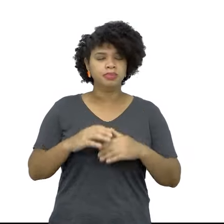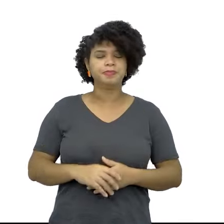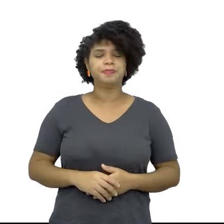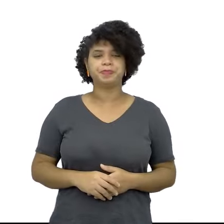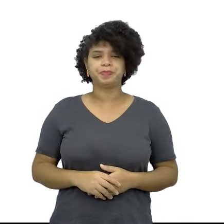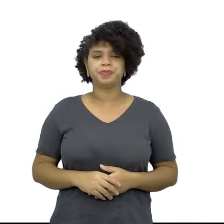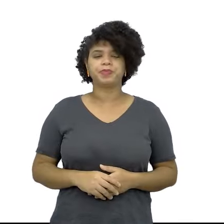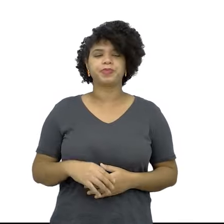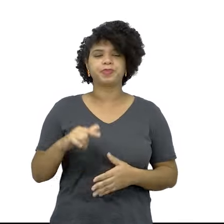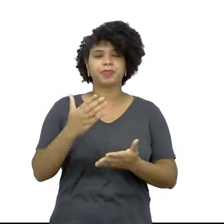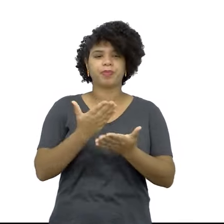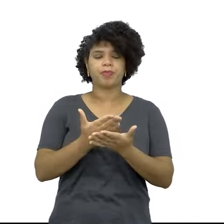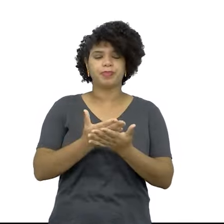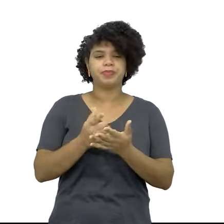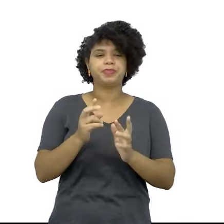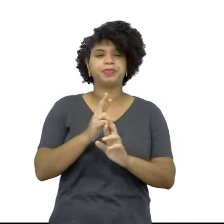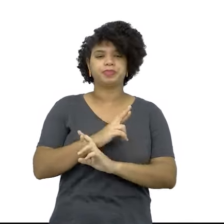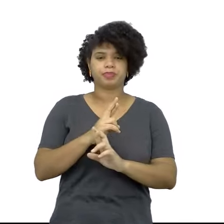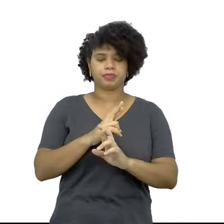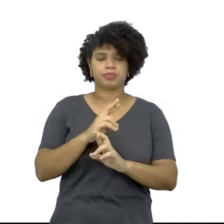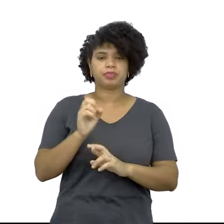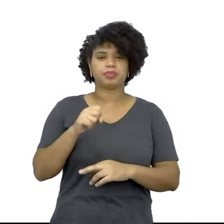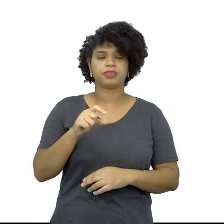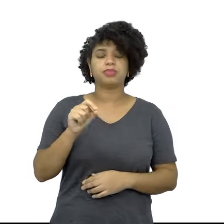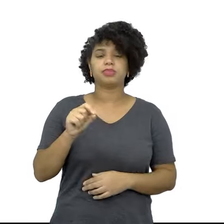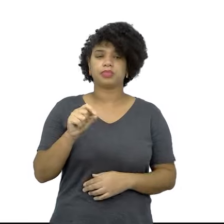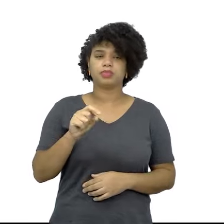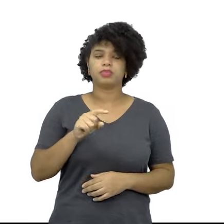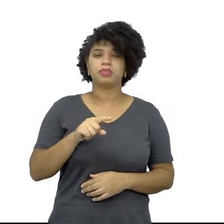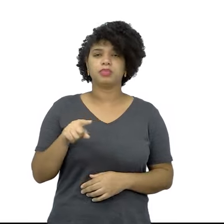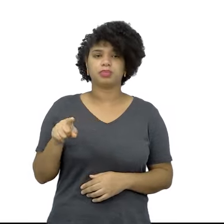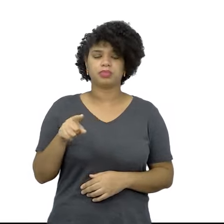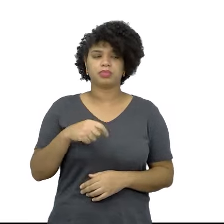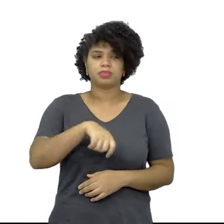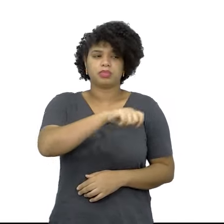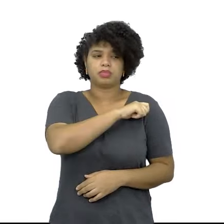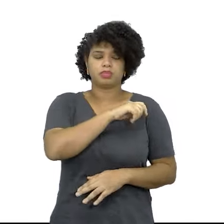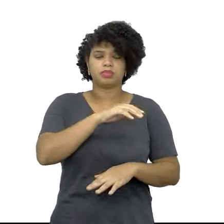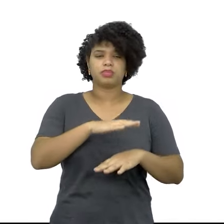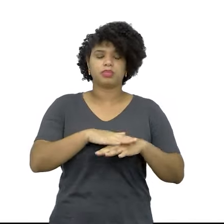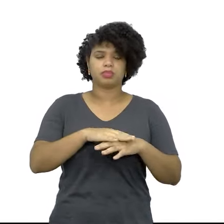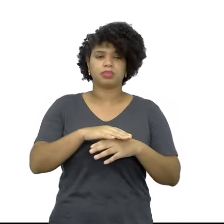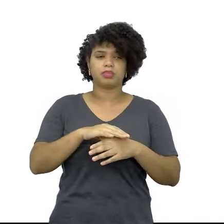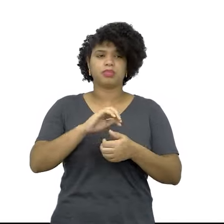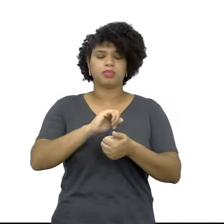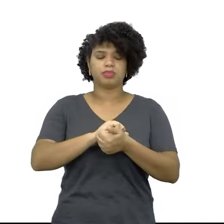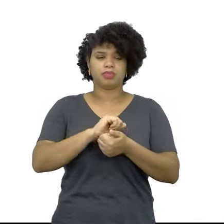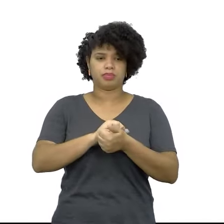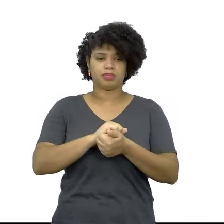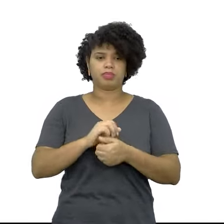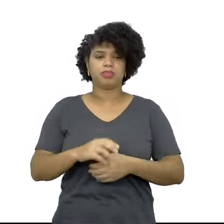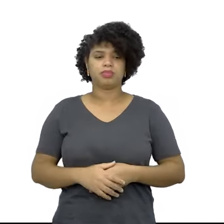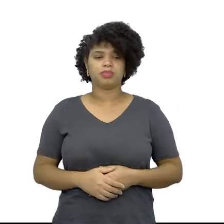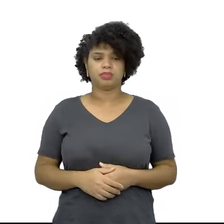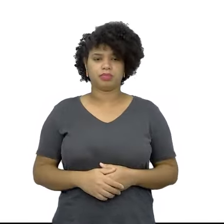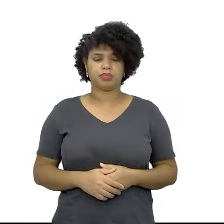essas aulas estão atreladas também ao trabalho que foi realizado anteriormente, nas